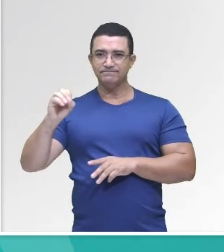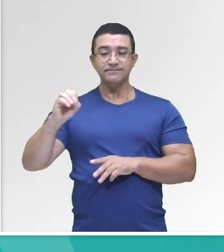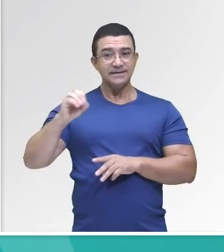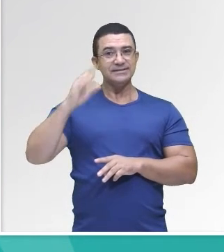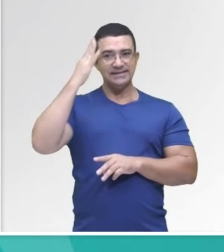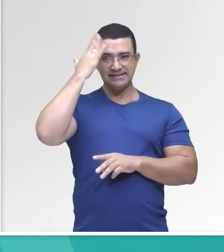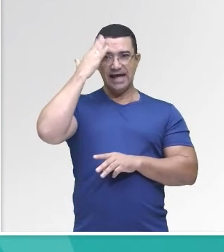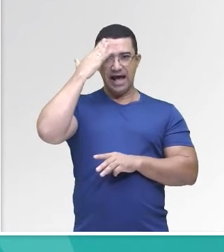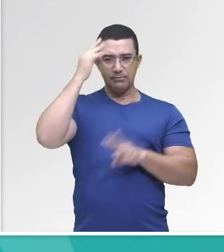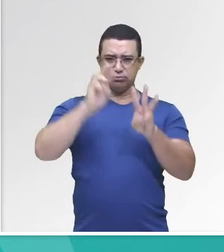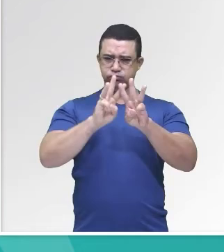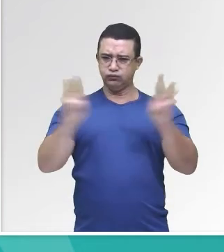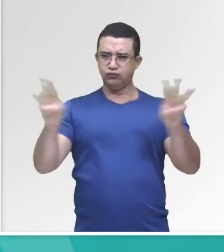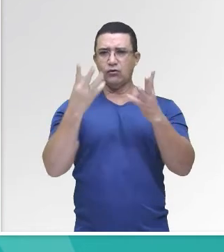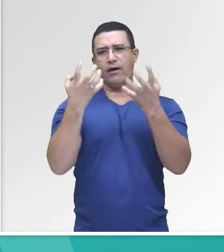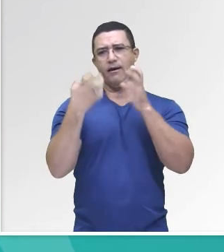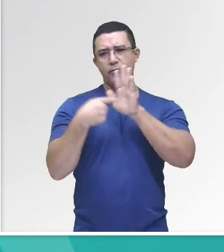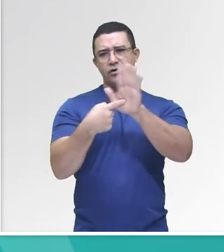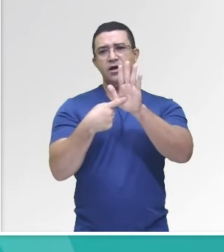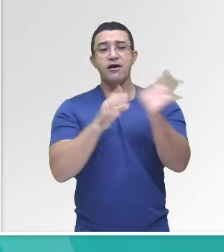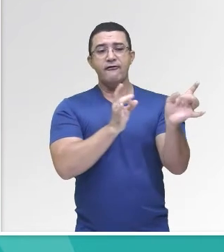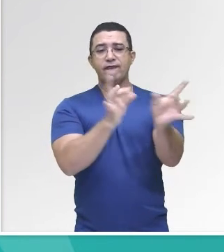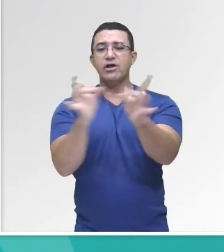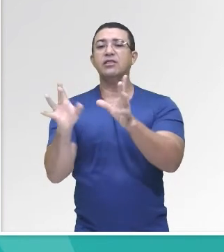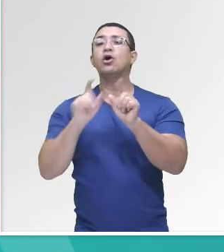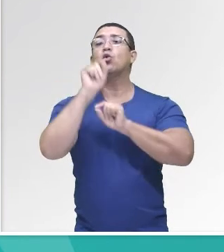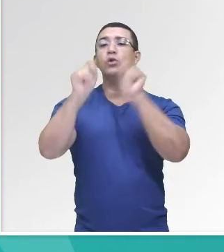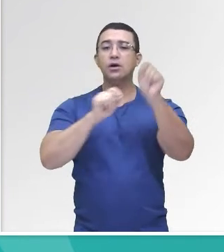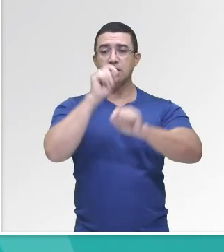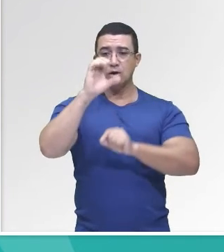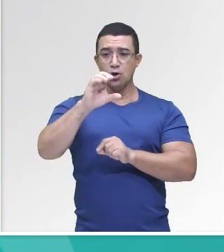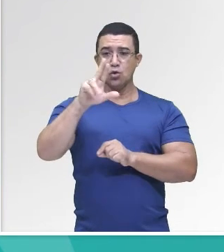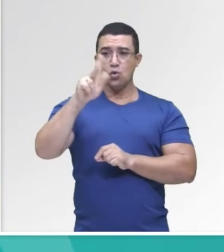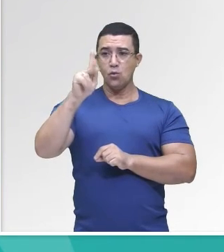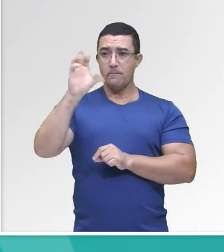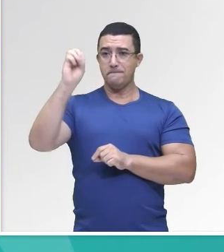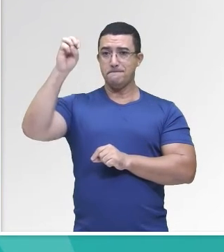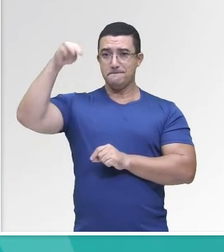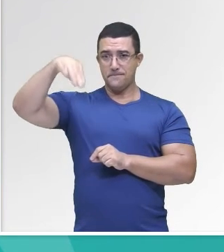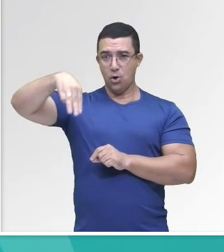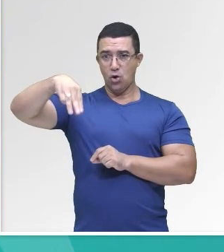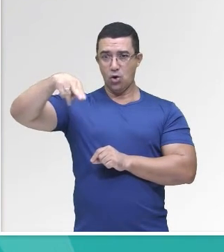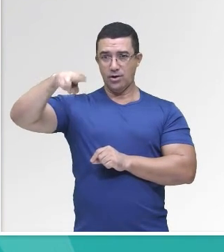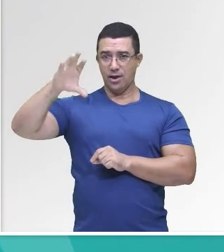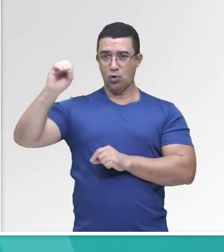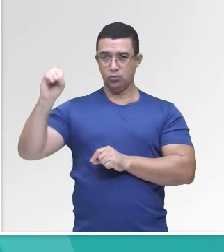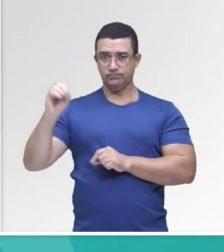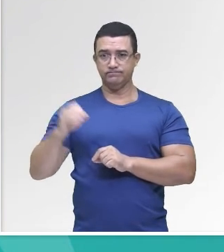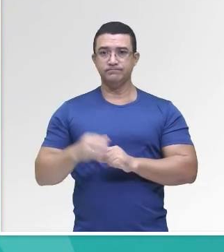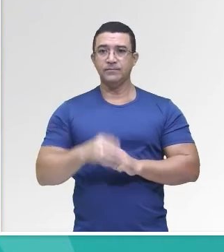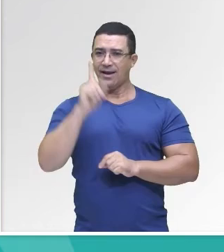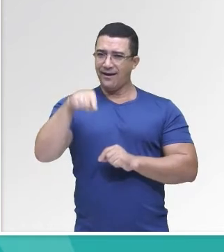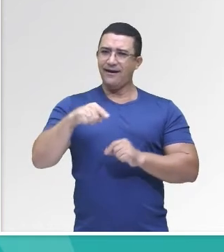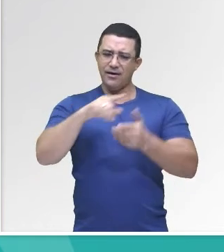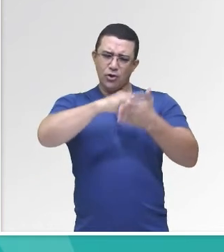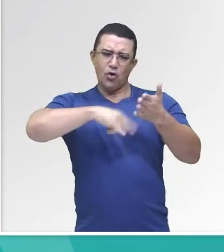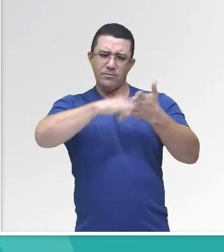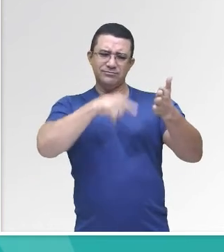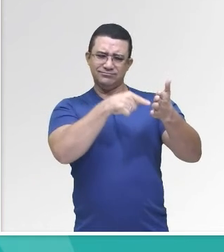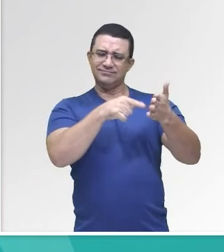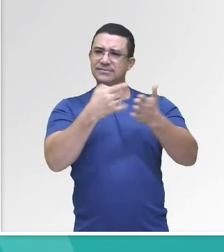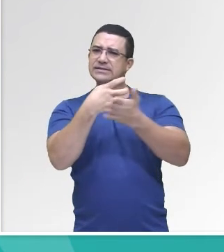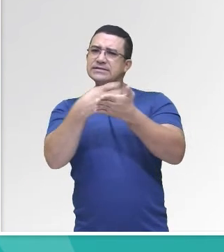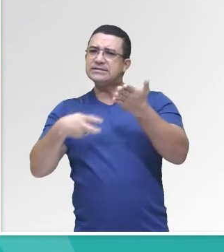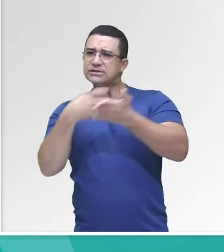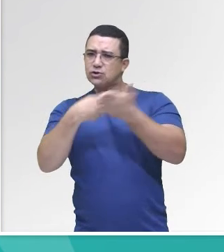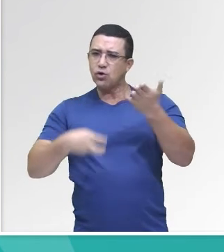site ele promove. Qual é o serviço? De cupons de descontos, certo? E